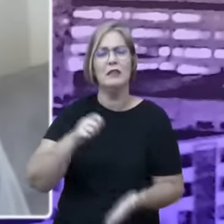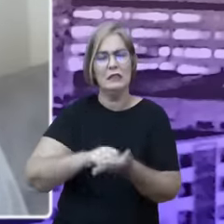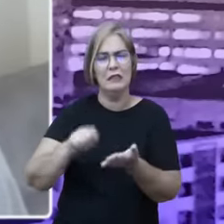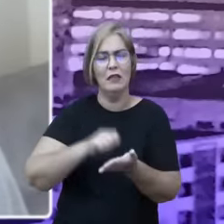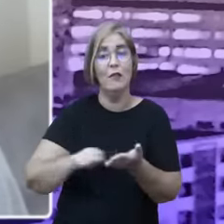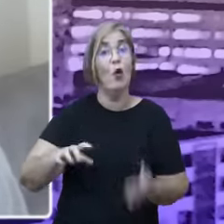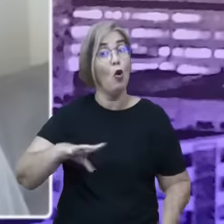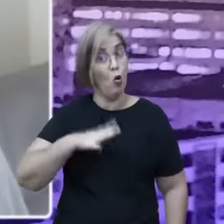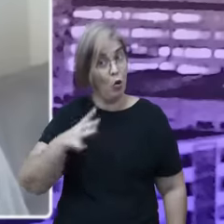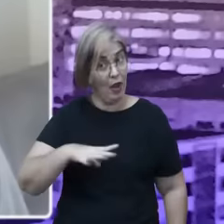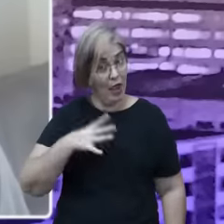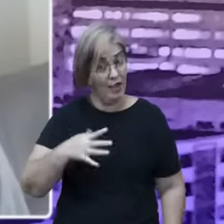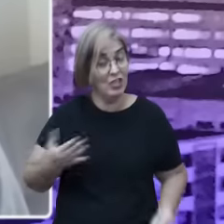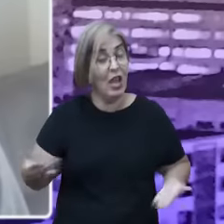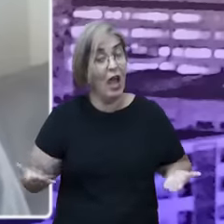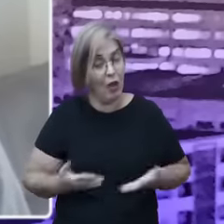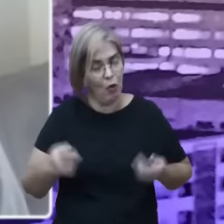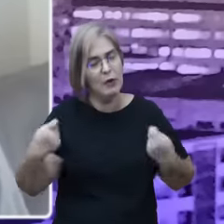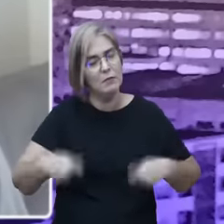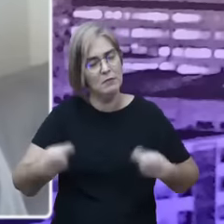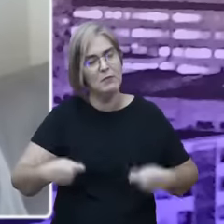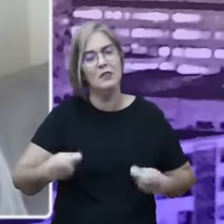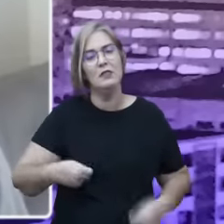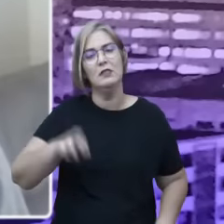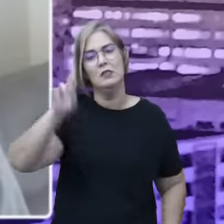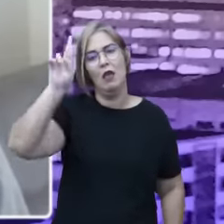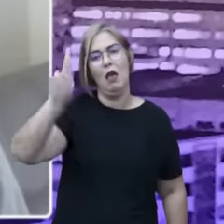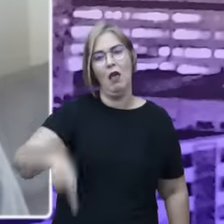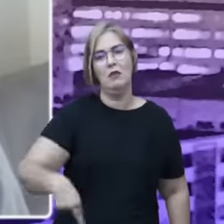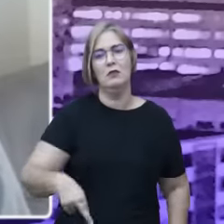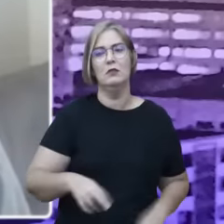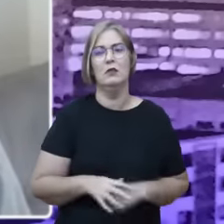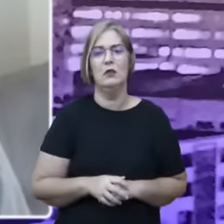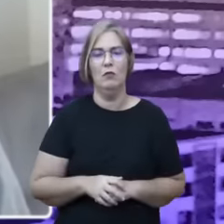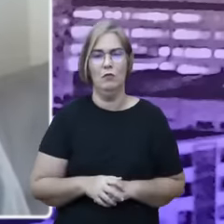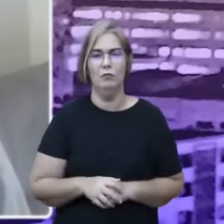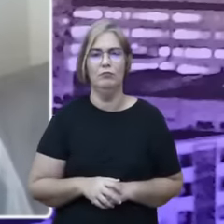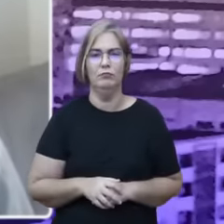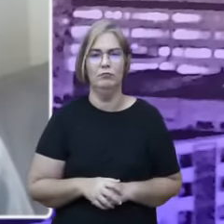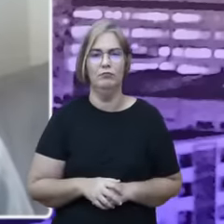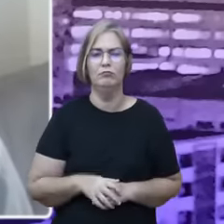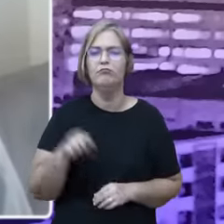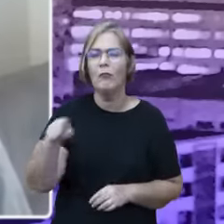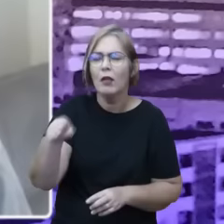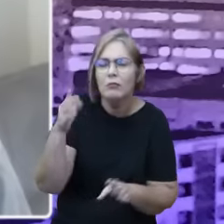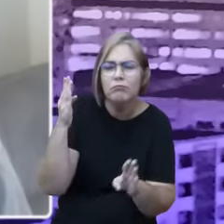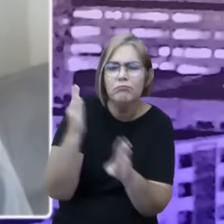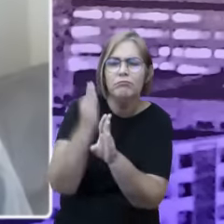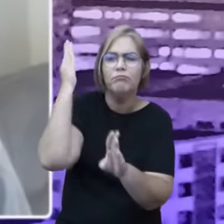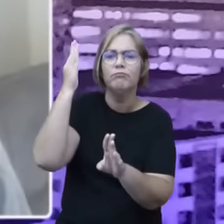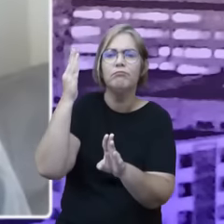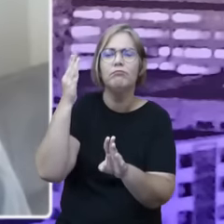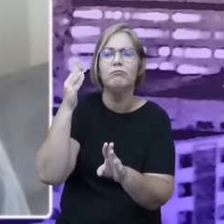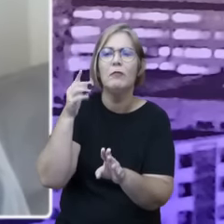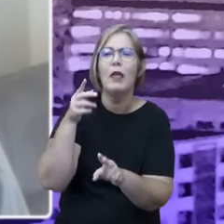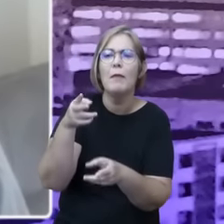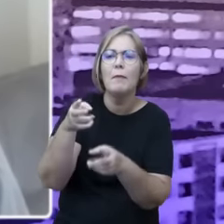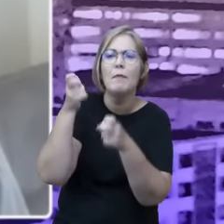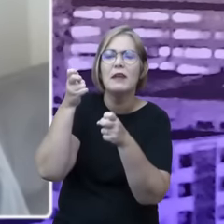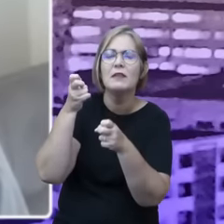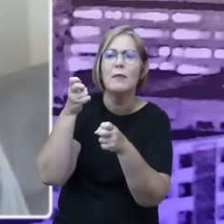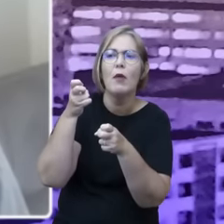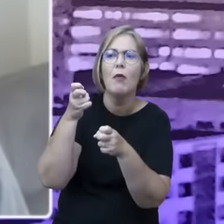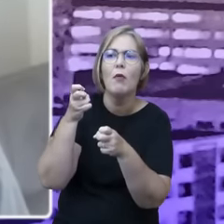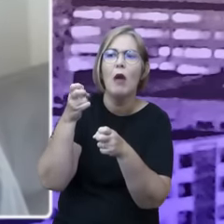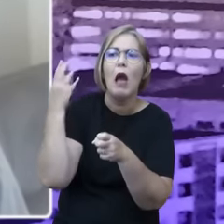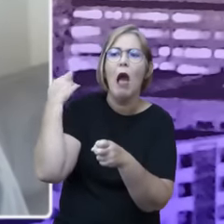razão. Eles haviam reencontrado, sem hesitar o ausente que tinham julgado perdido.